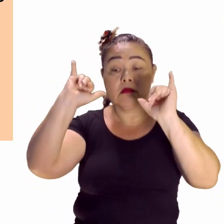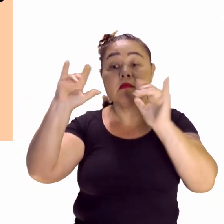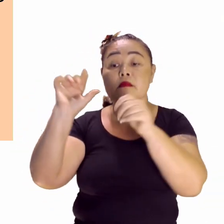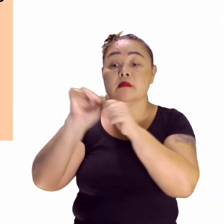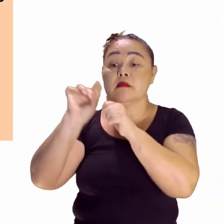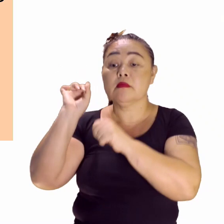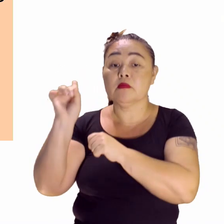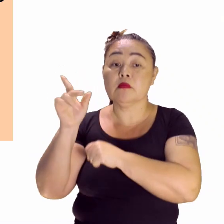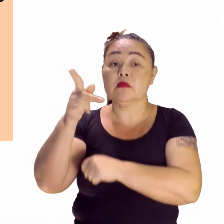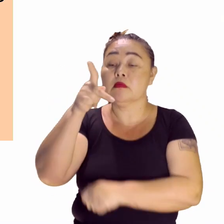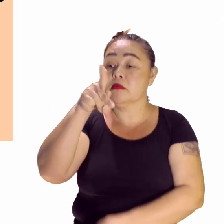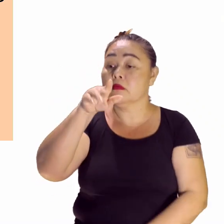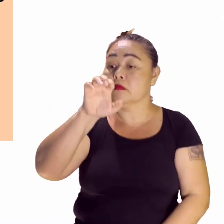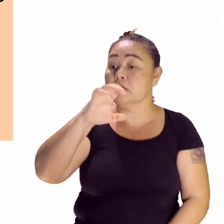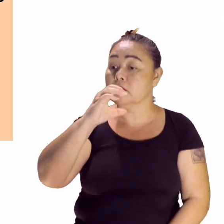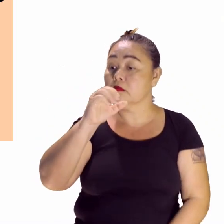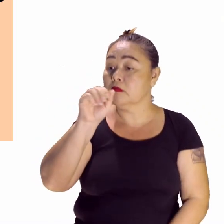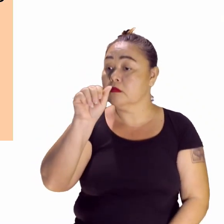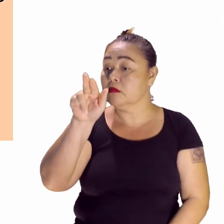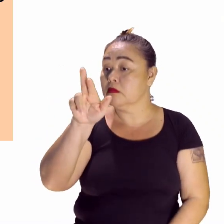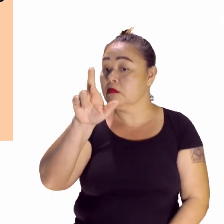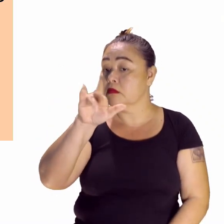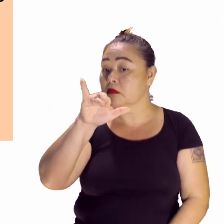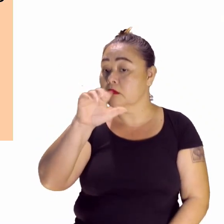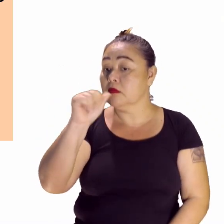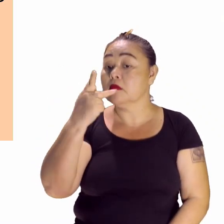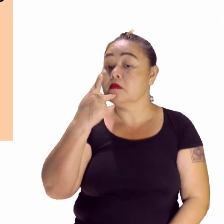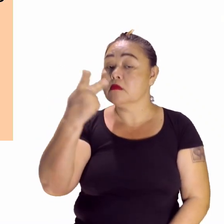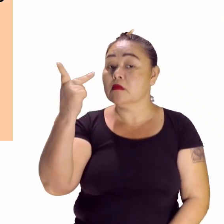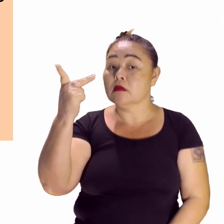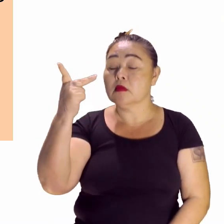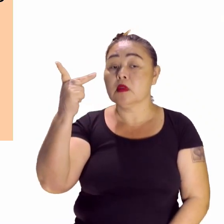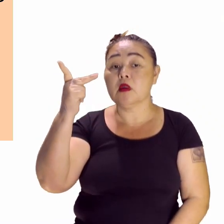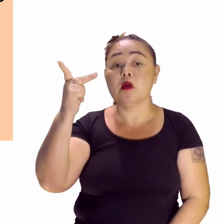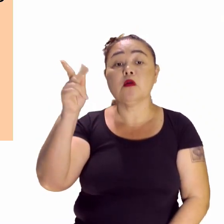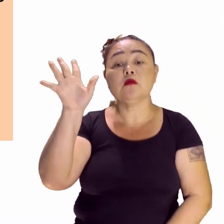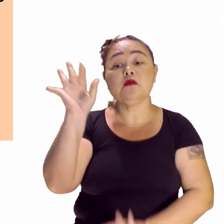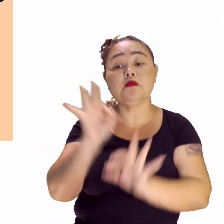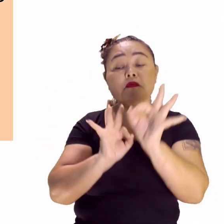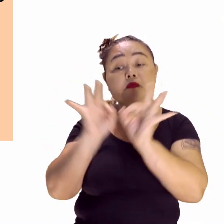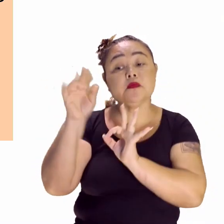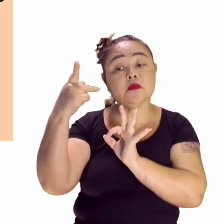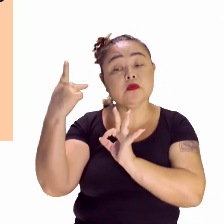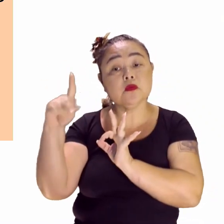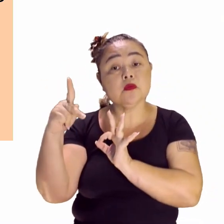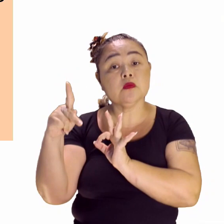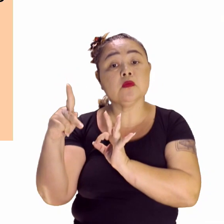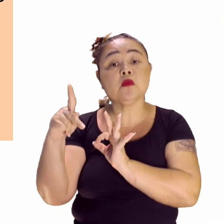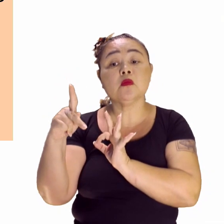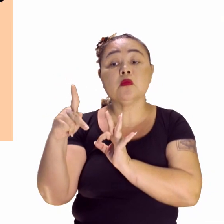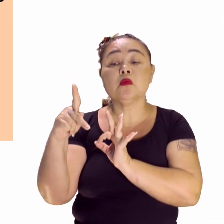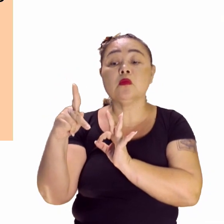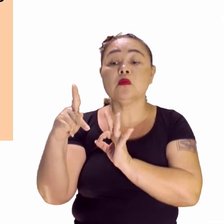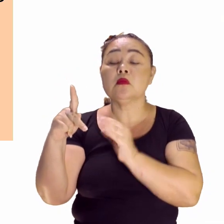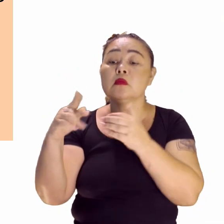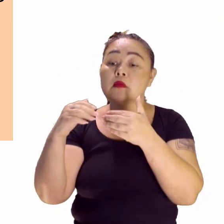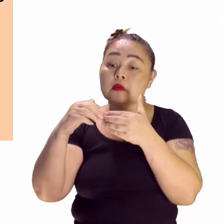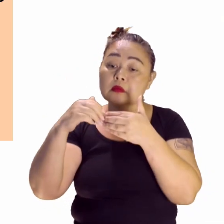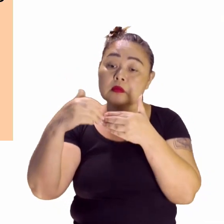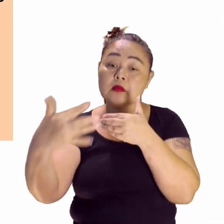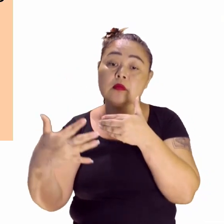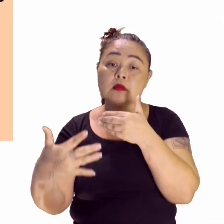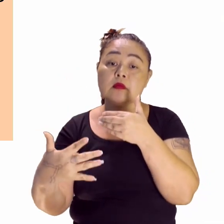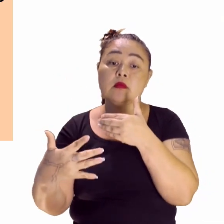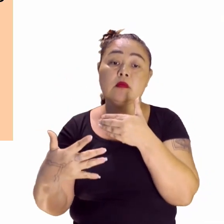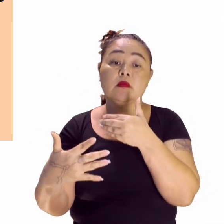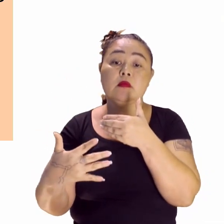de falar pecuária quando falamos da pecuária de Rondônia o nosso sistema produtivo é pecuária extensiva para